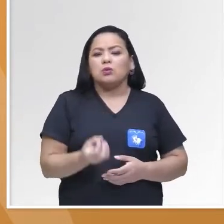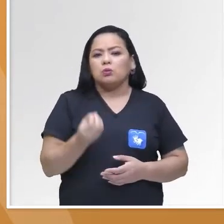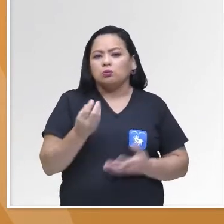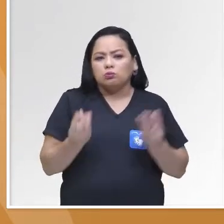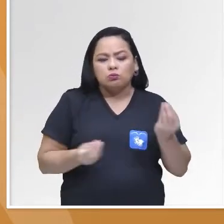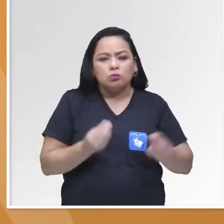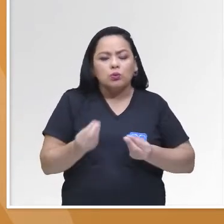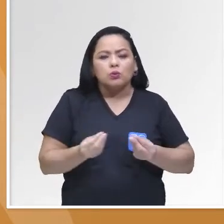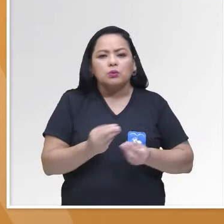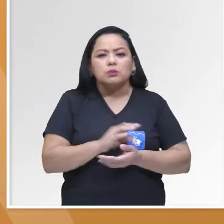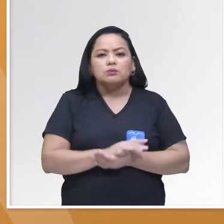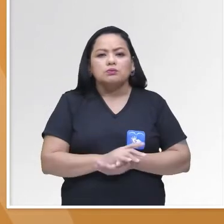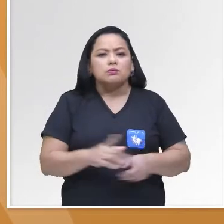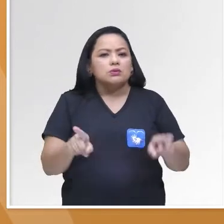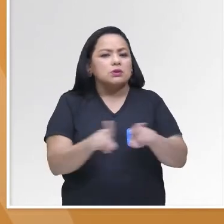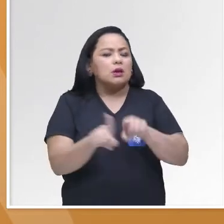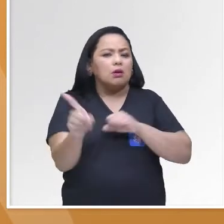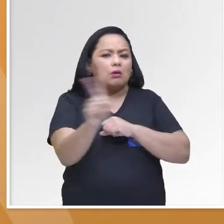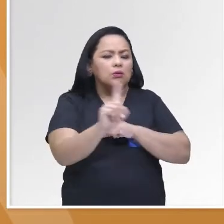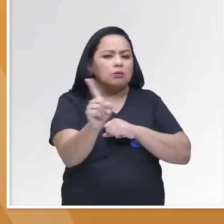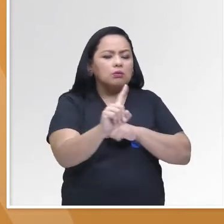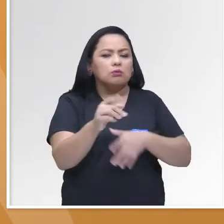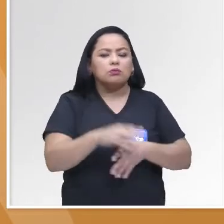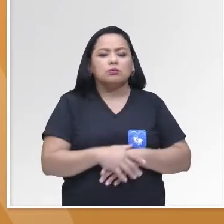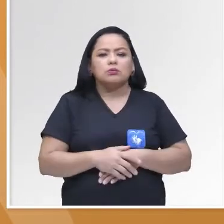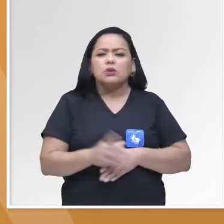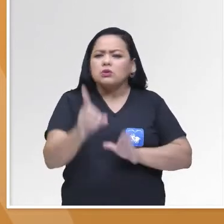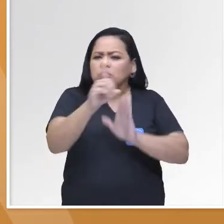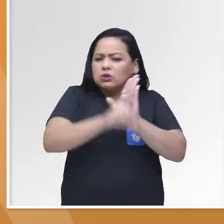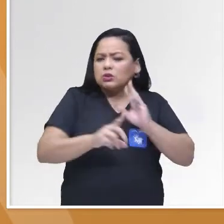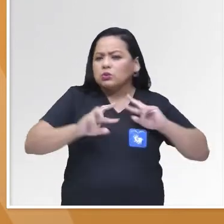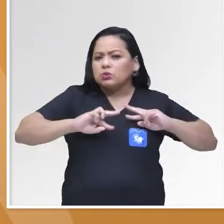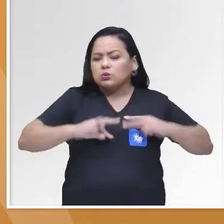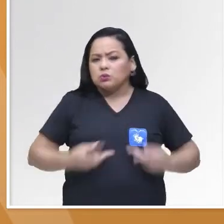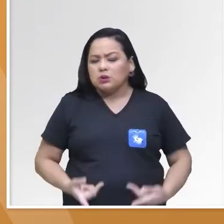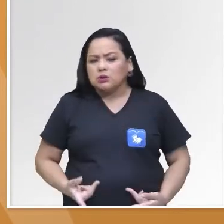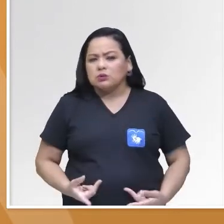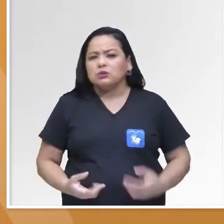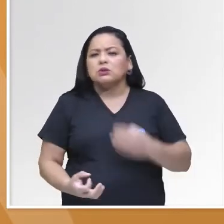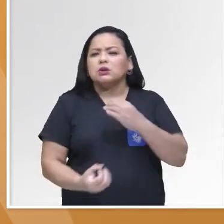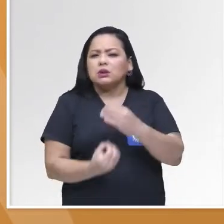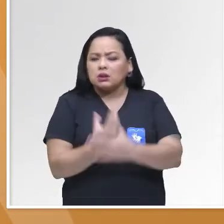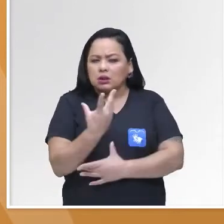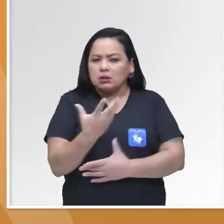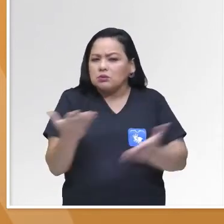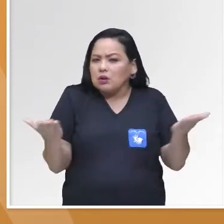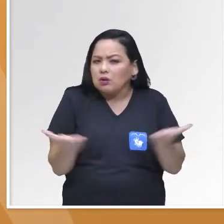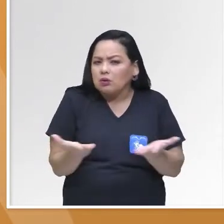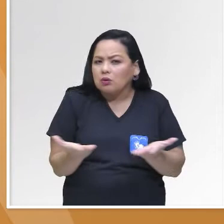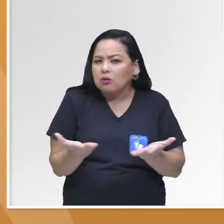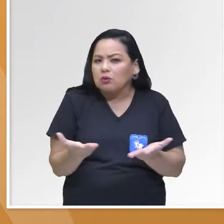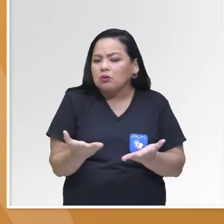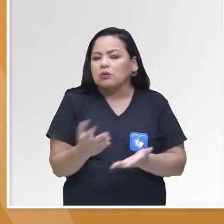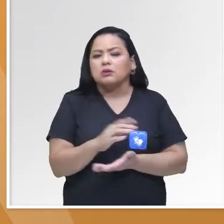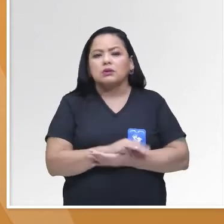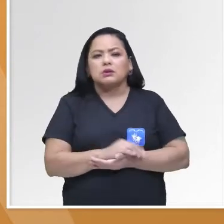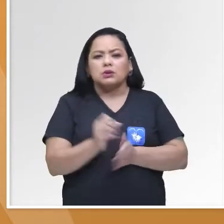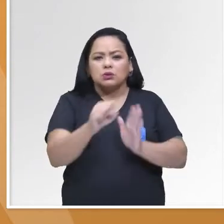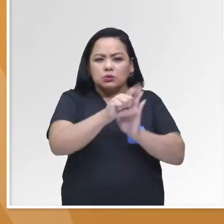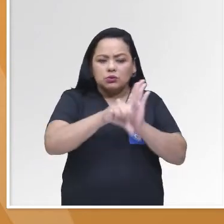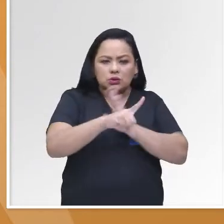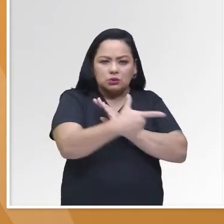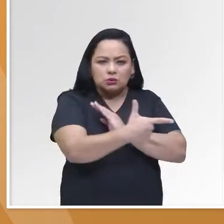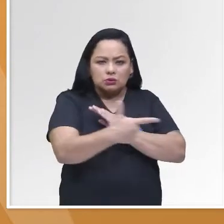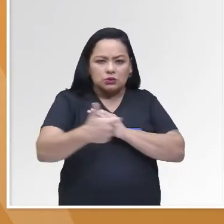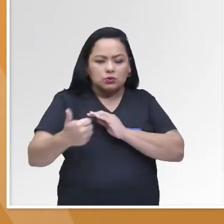instituição? Também não. E os direitos humanos foram criados agora, no nosso século